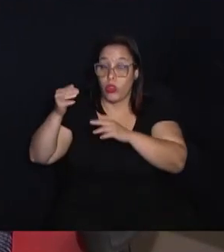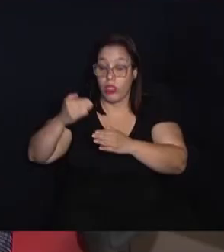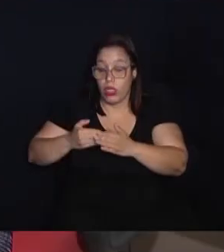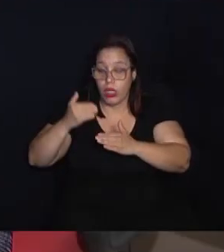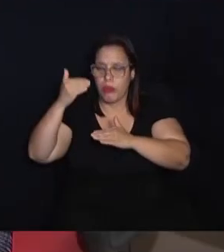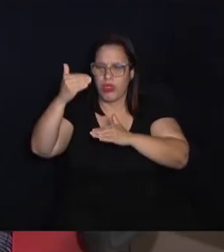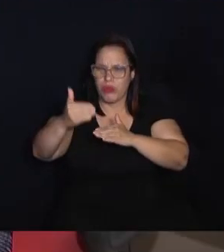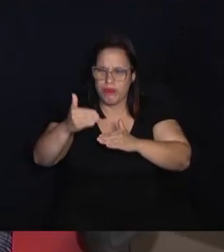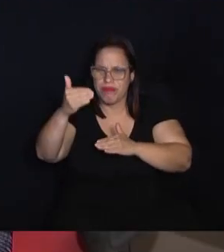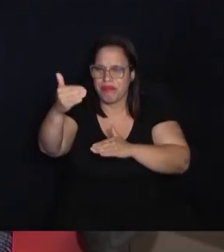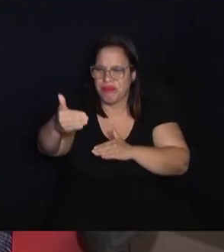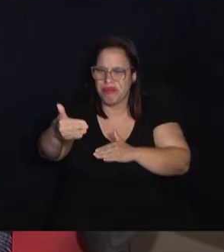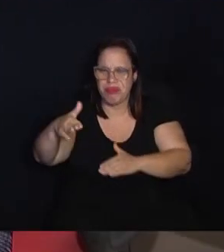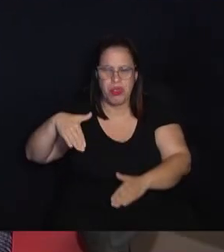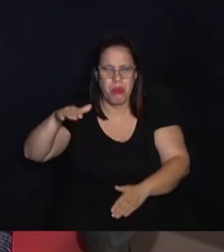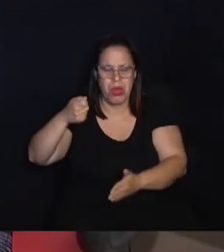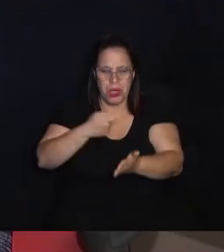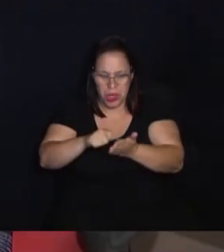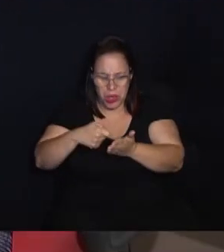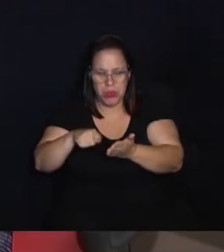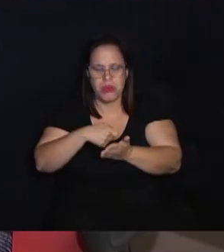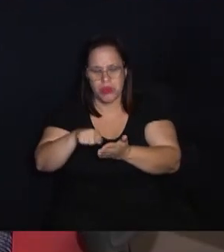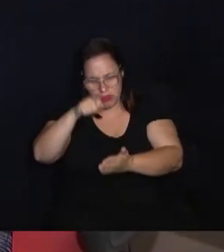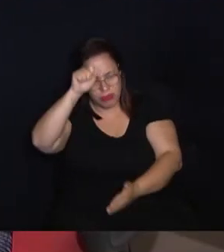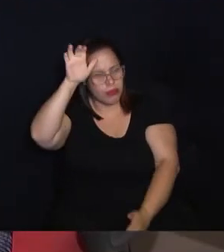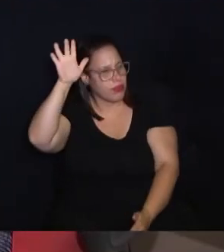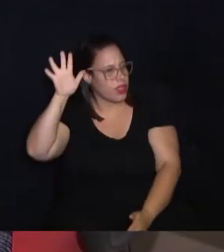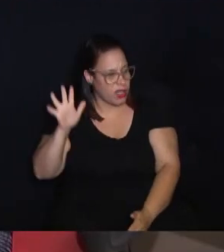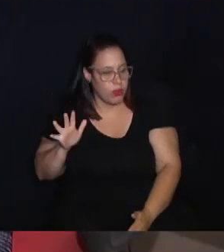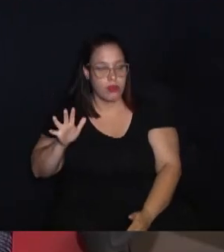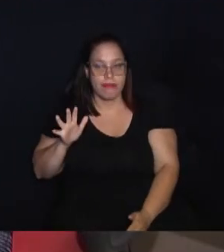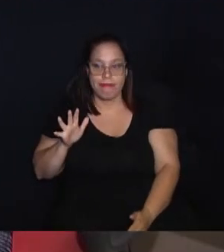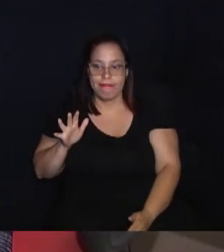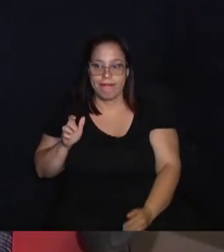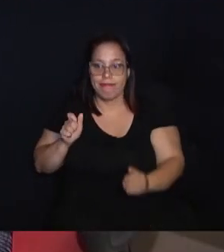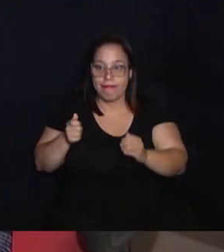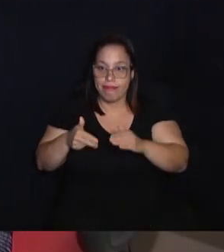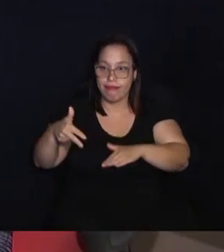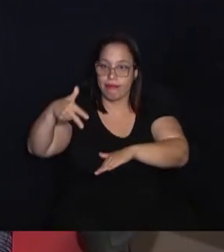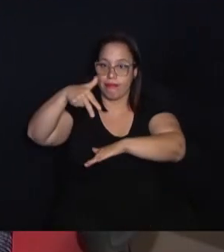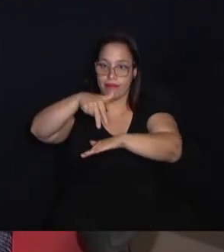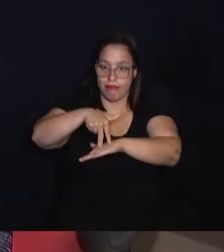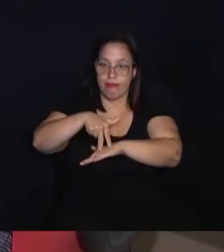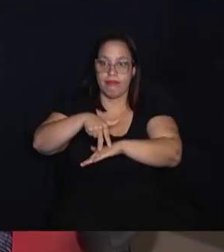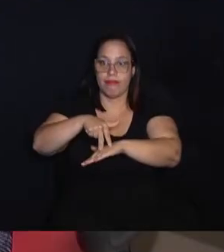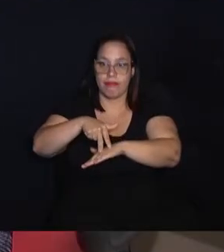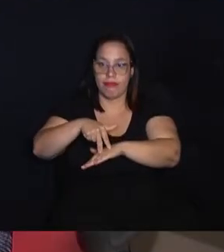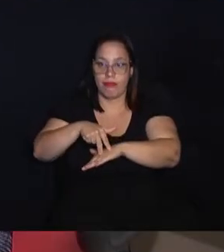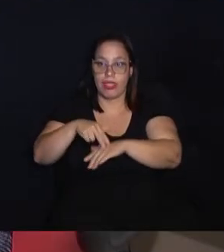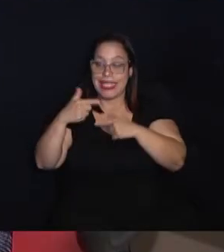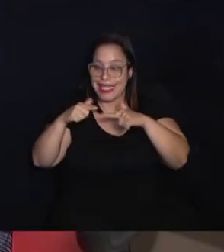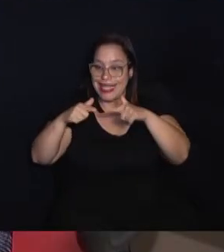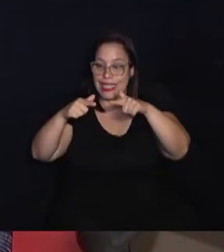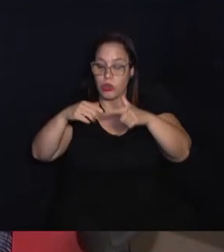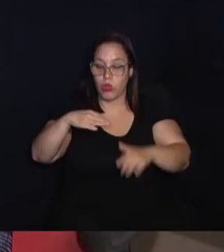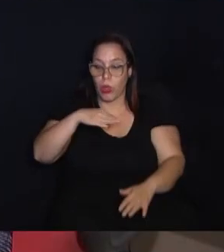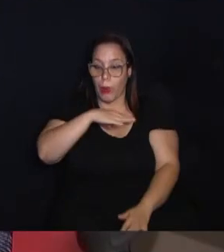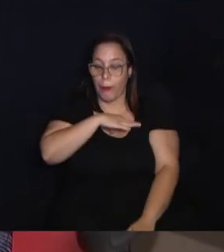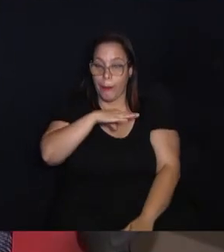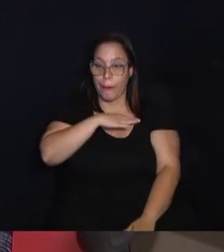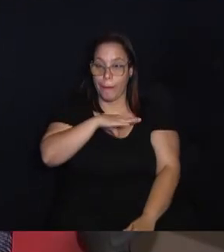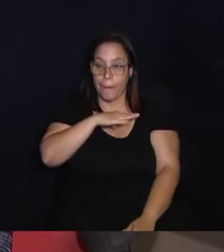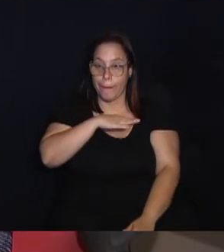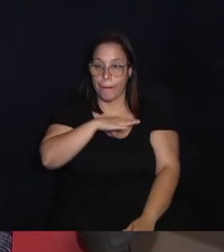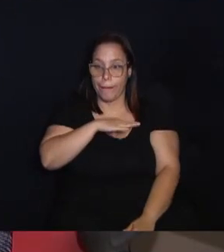frente cada vez mais obras de autores e autoras africanas serão disponíveis a um público de língua portuguesa, porque existe uma